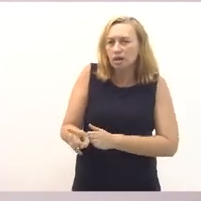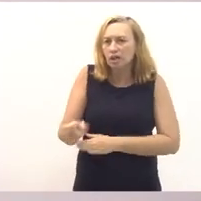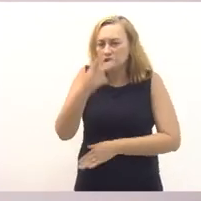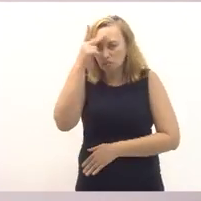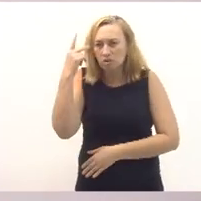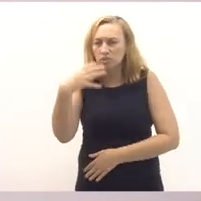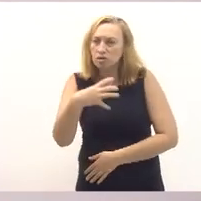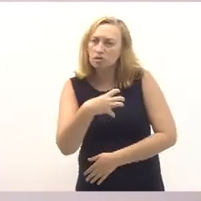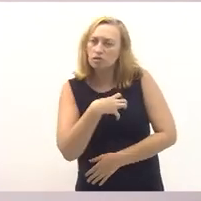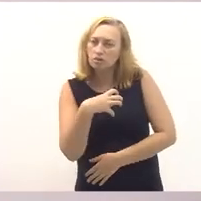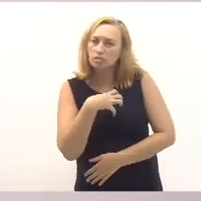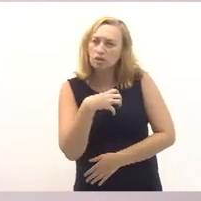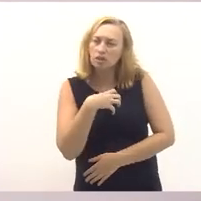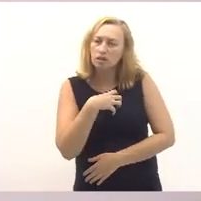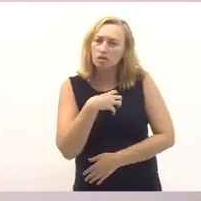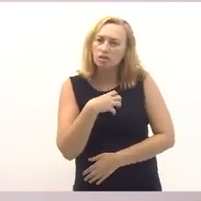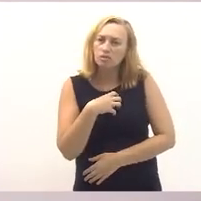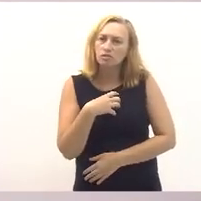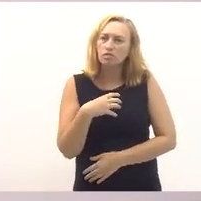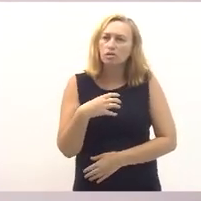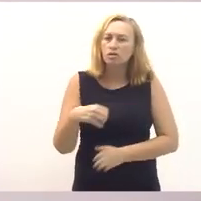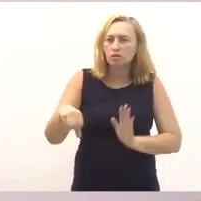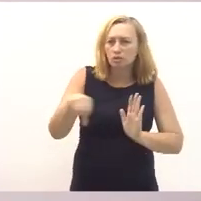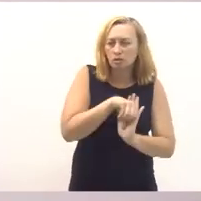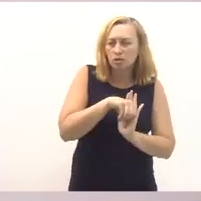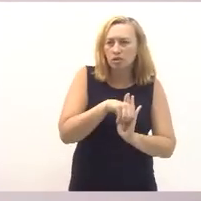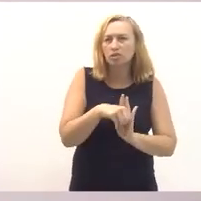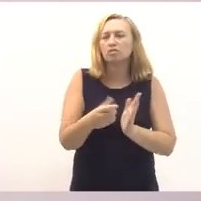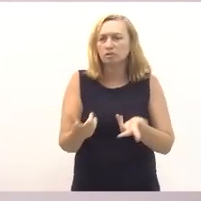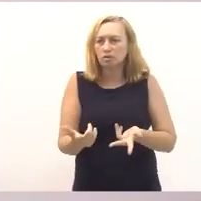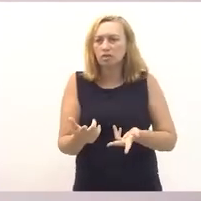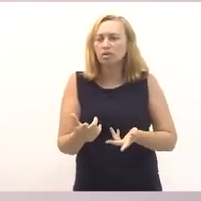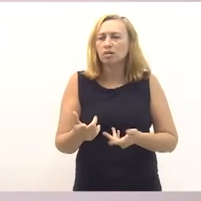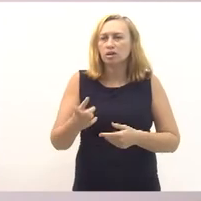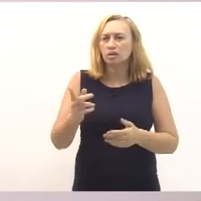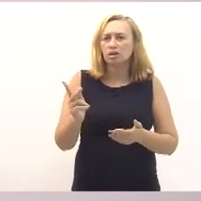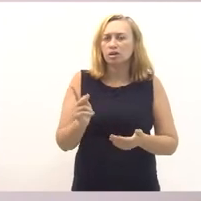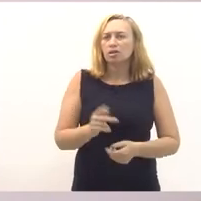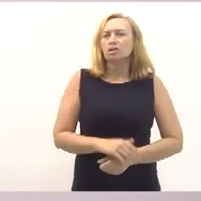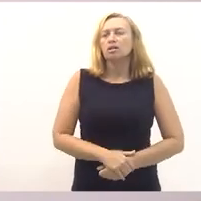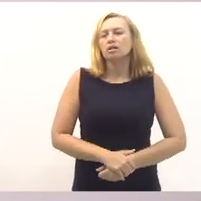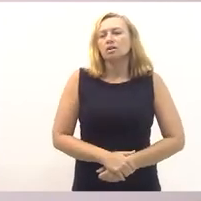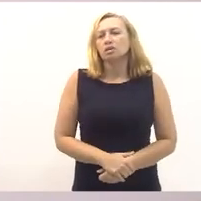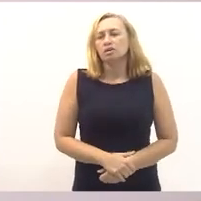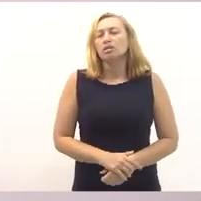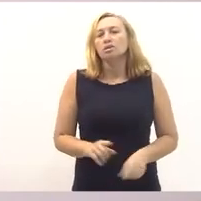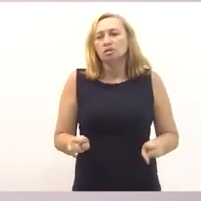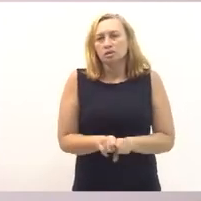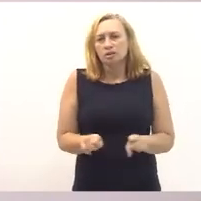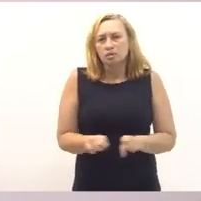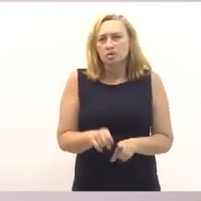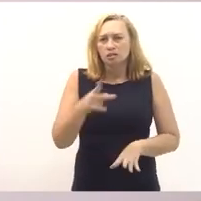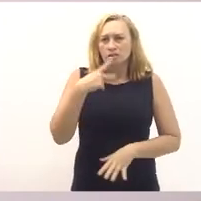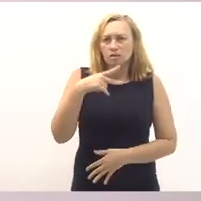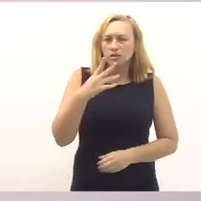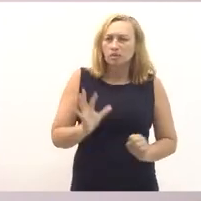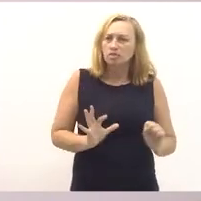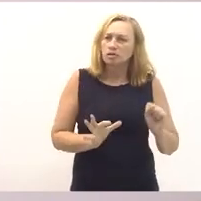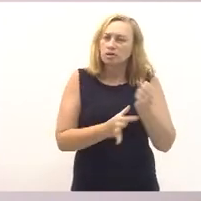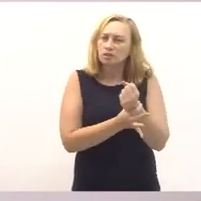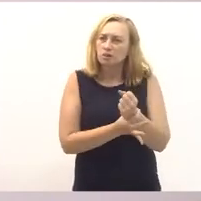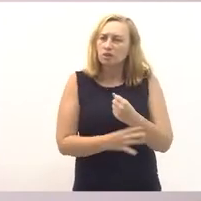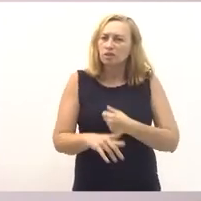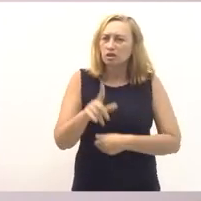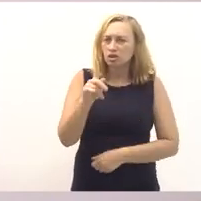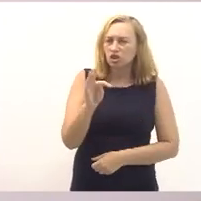Bahia que foi uma grande ofensa na época se a nessa cidade o berço do achado as nações afro também é dito que o segurança do